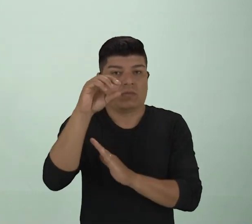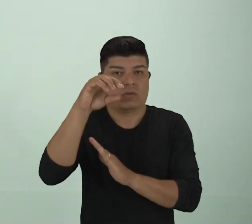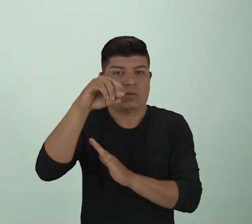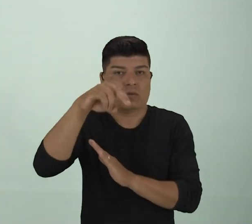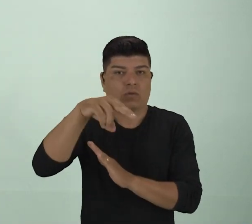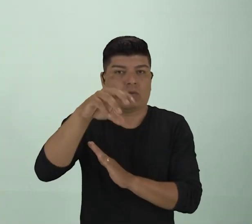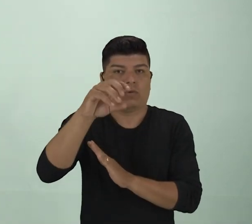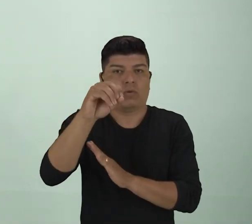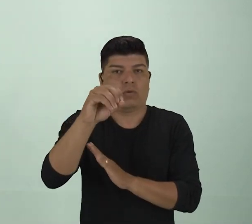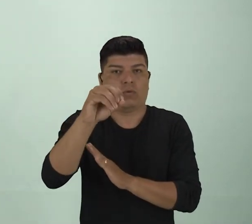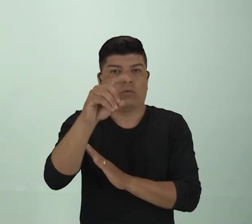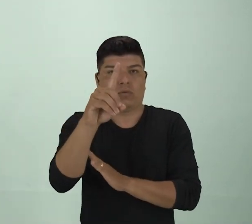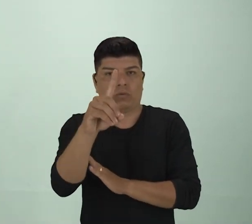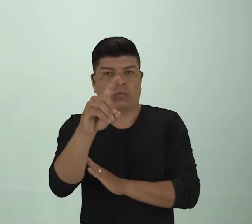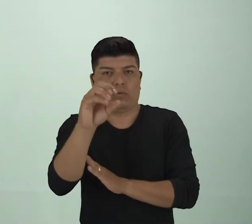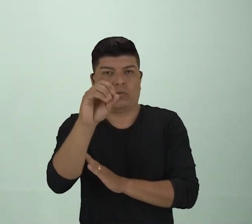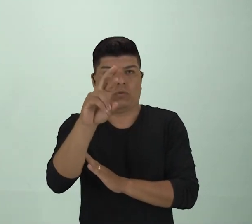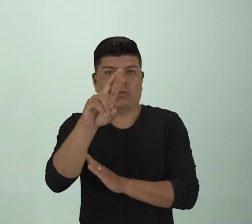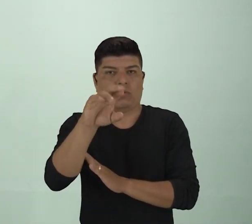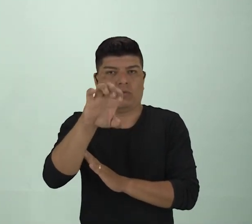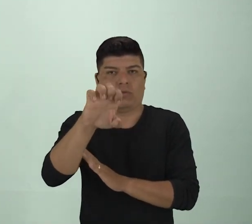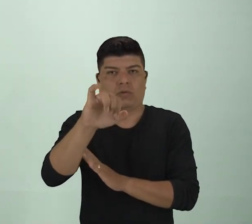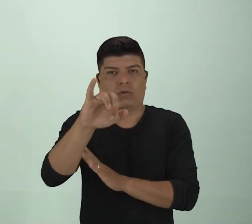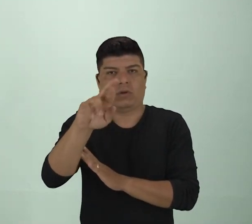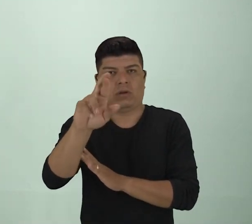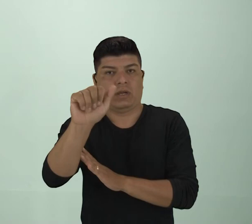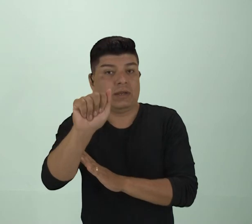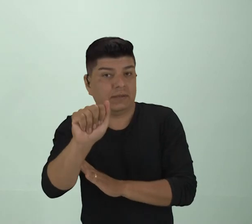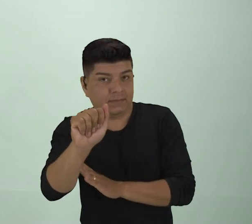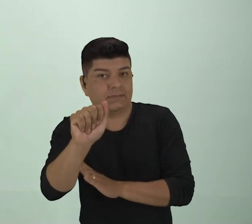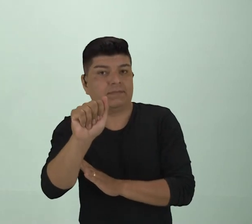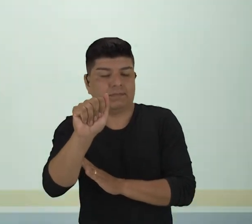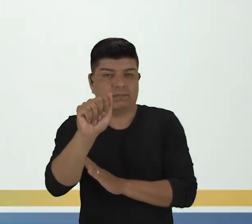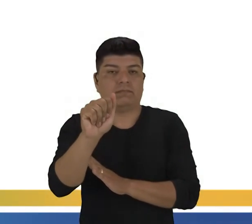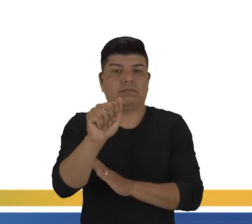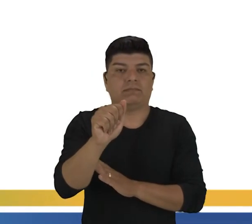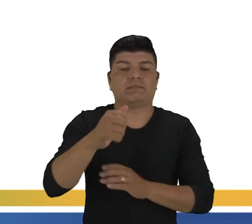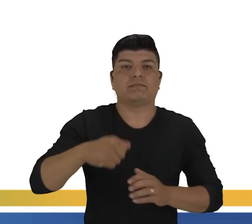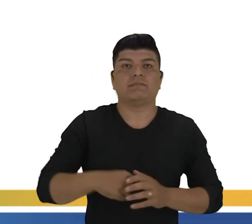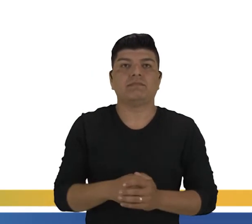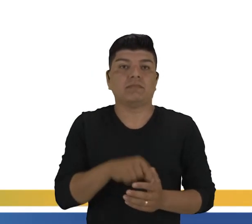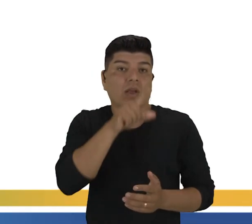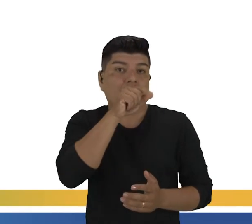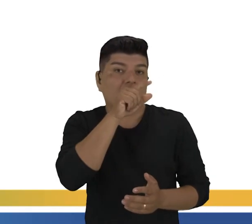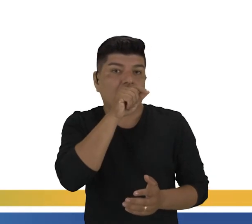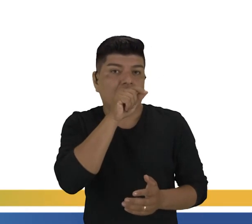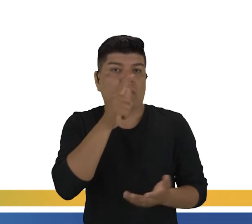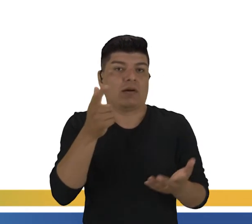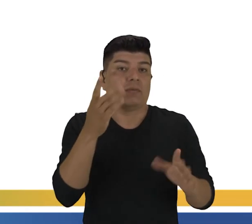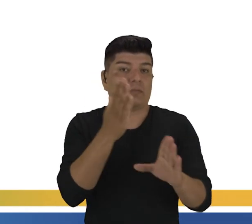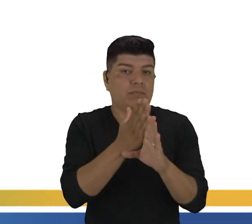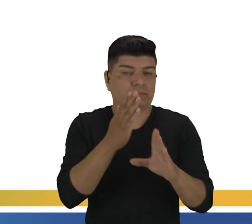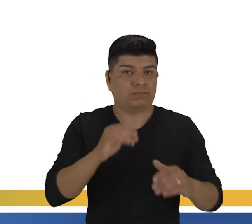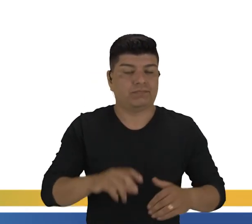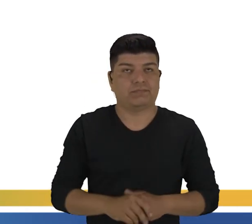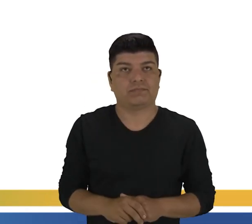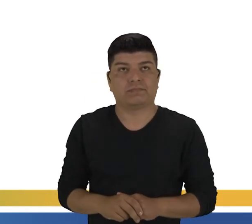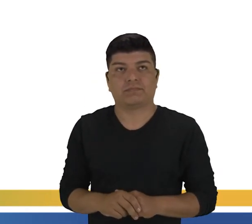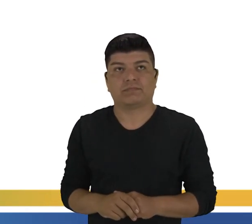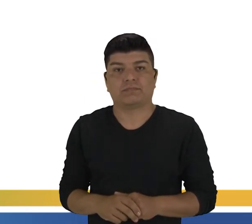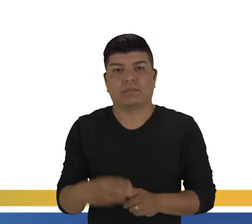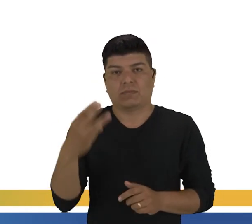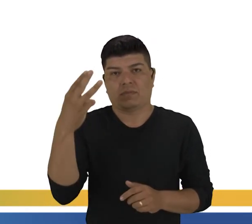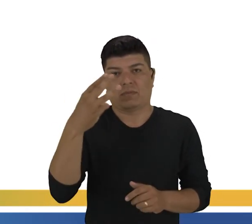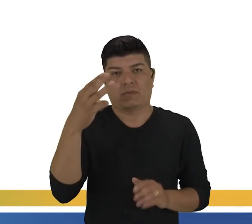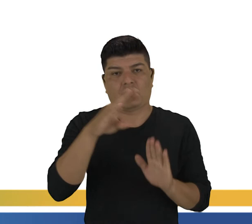condoreira, devido à analogia, à alusão a essa ave, tá bom? Então, nessa